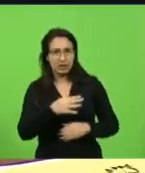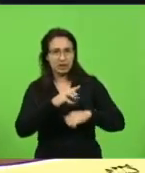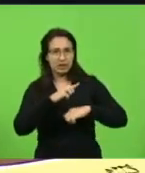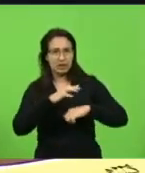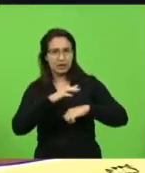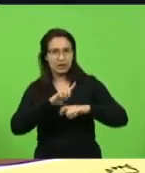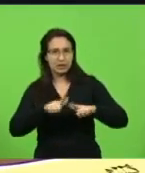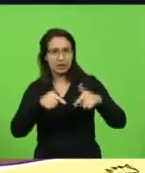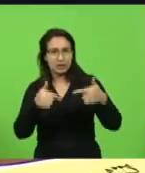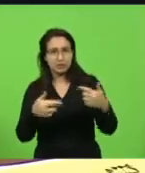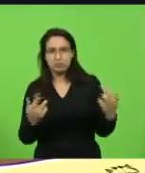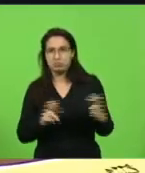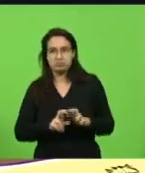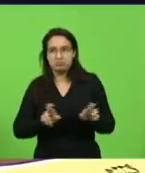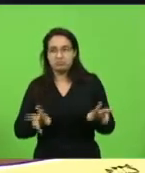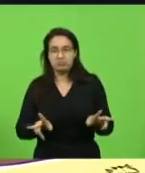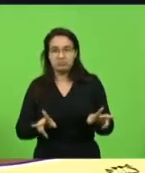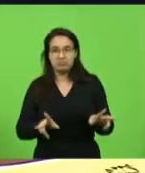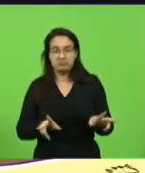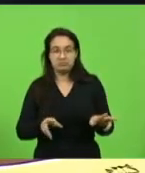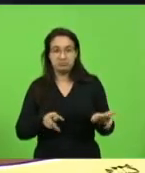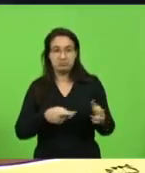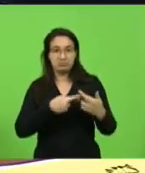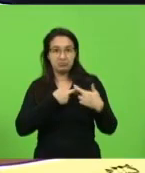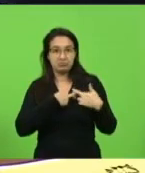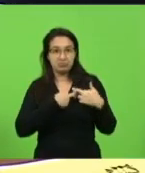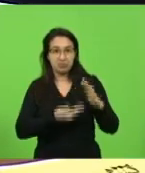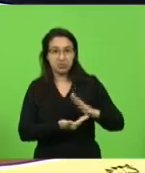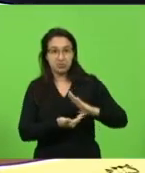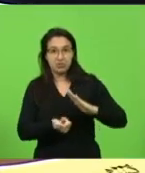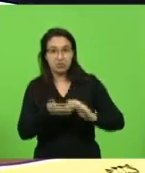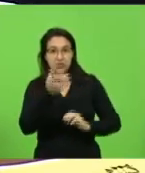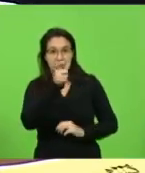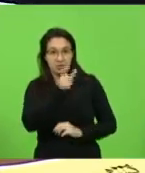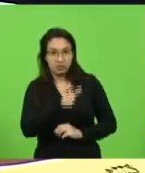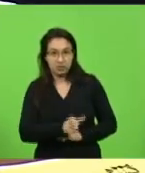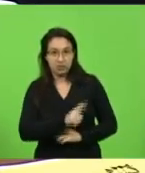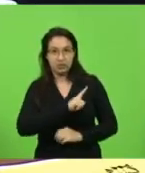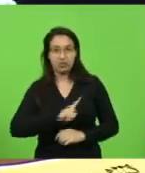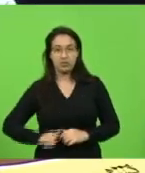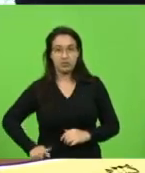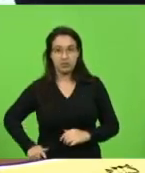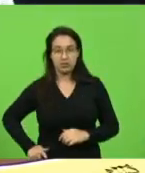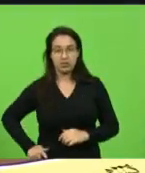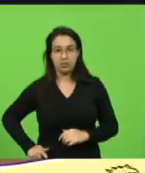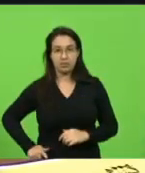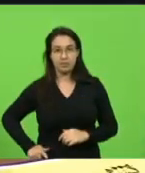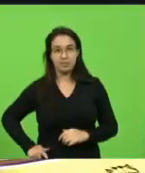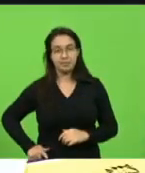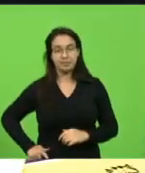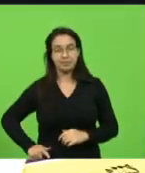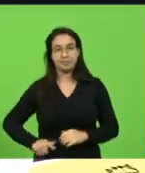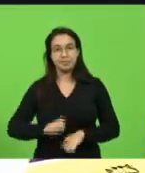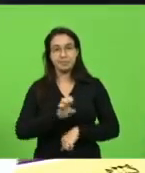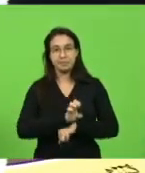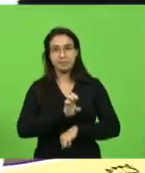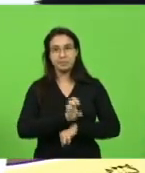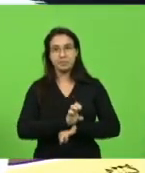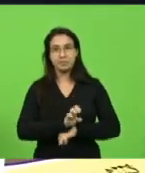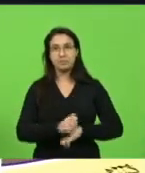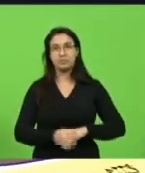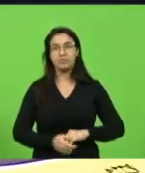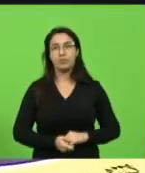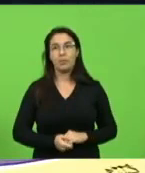que a não responsabilização do senhor governador do Estado.